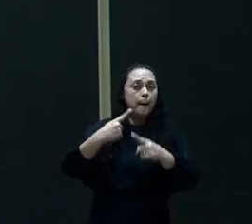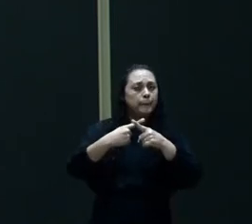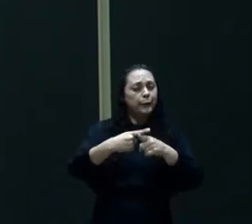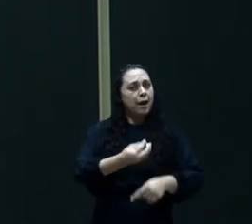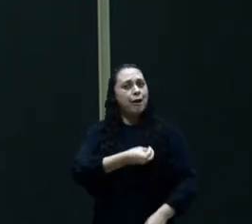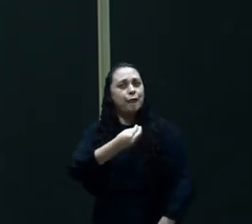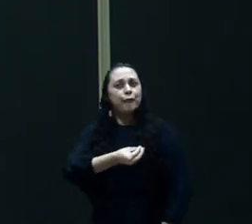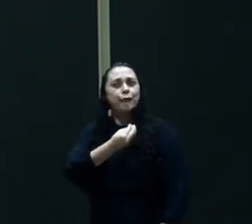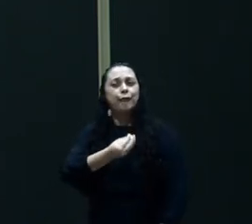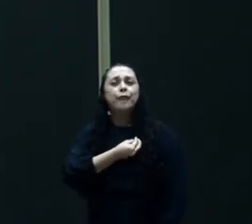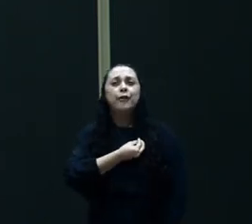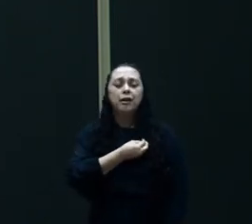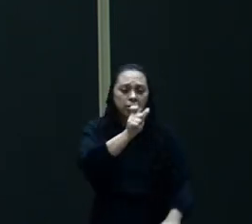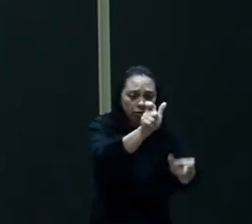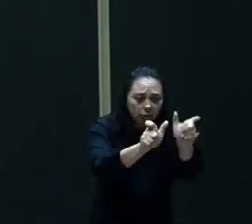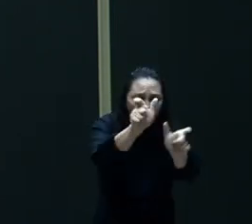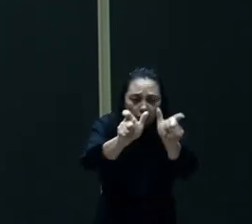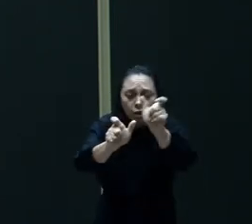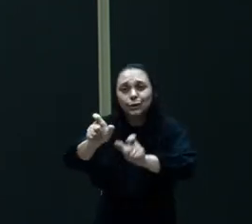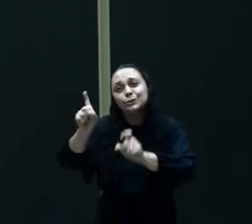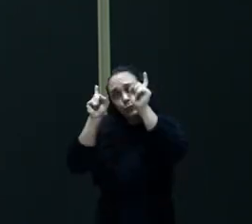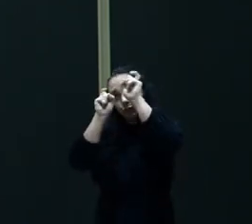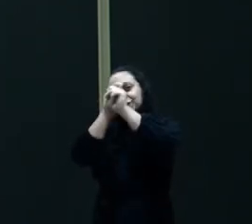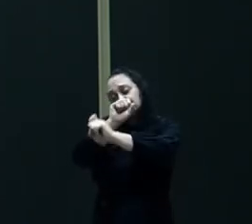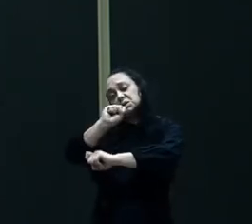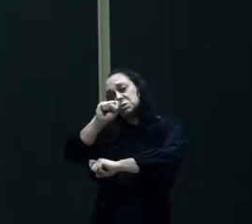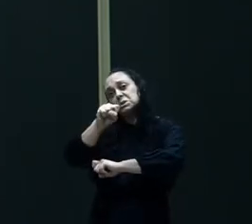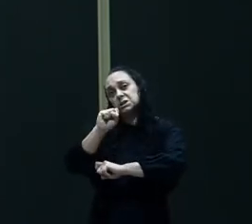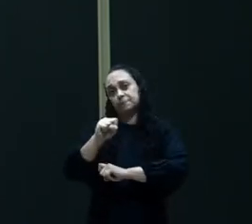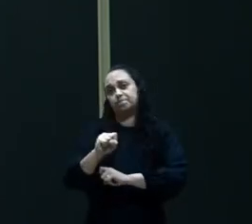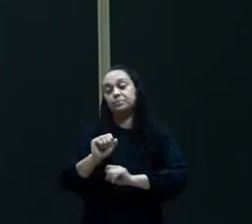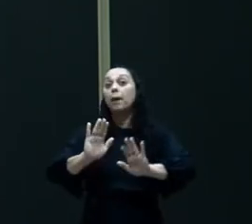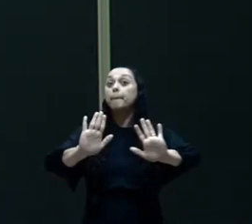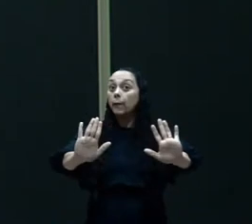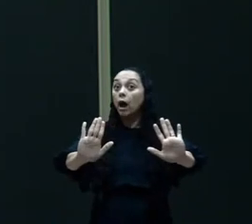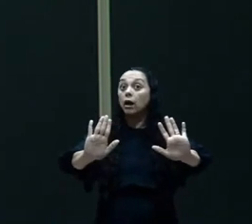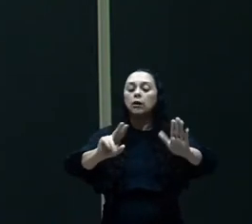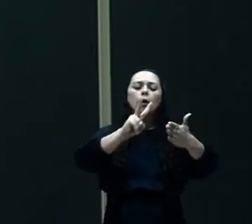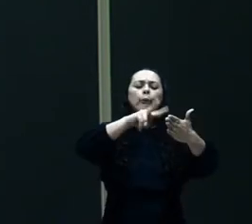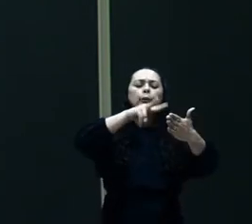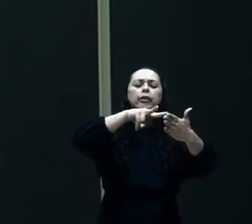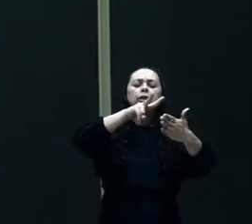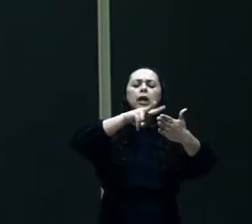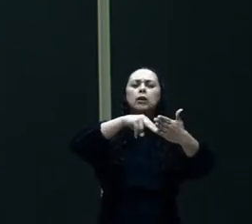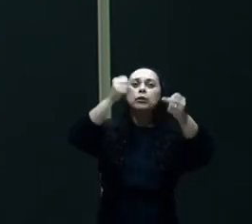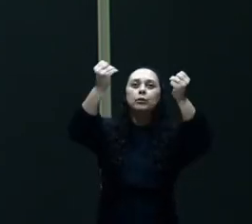o texto que Nós escolhemos nos fala de um homem chamado